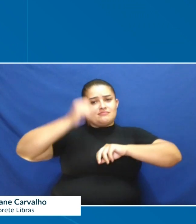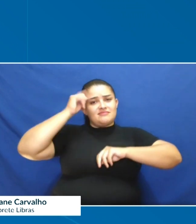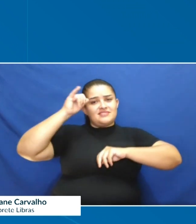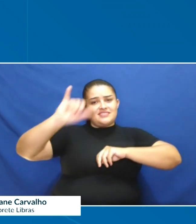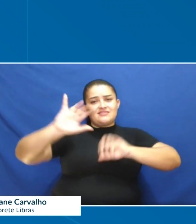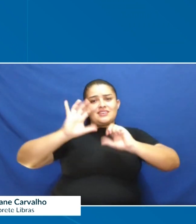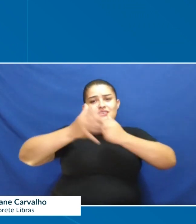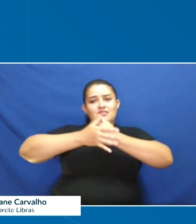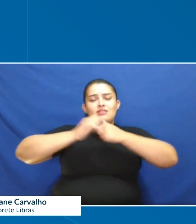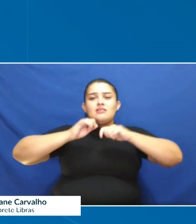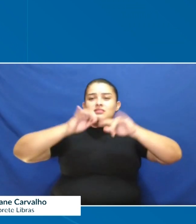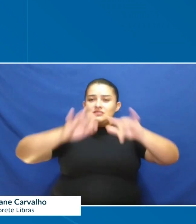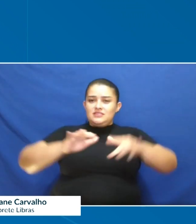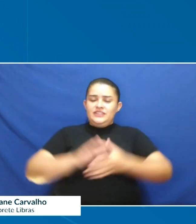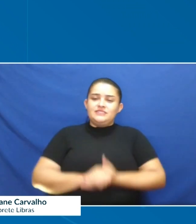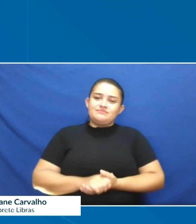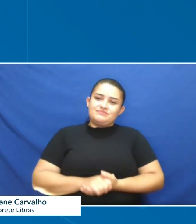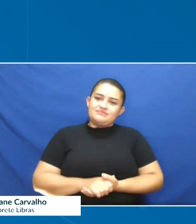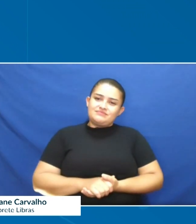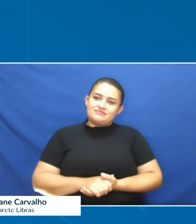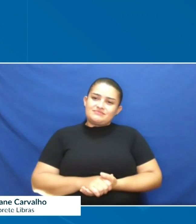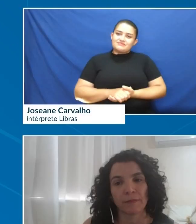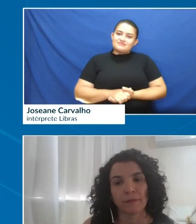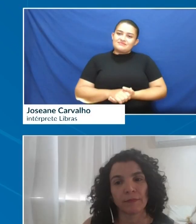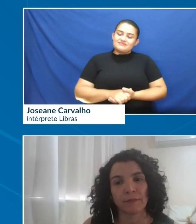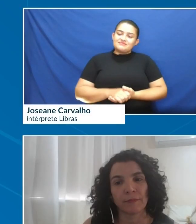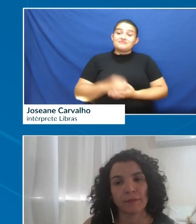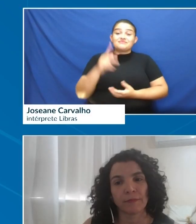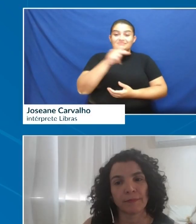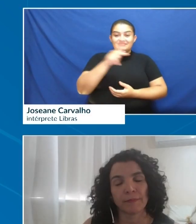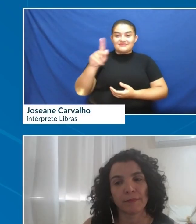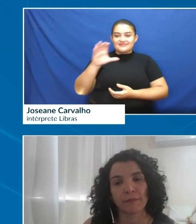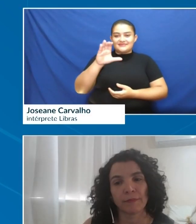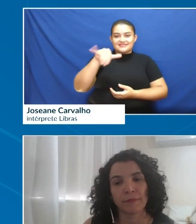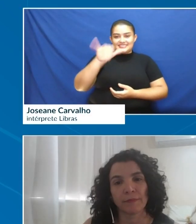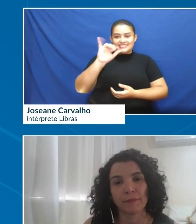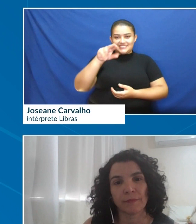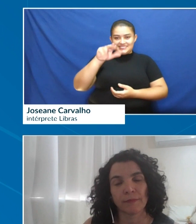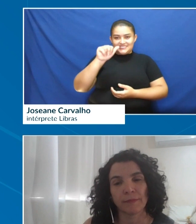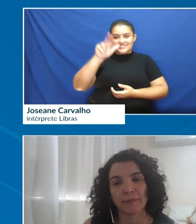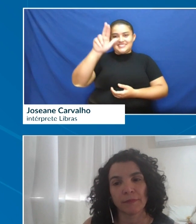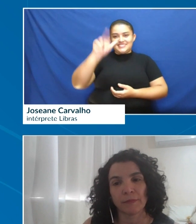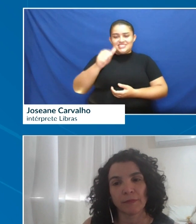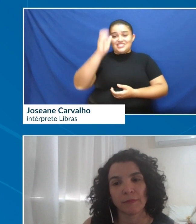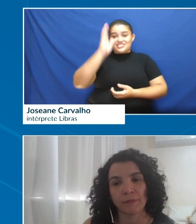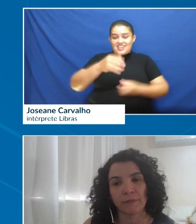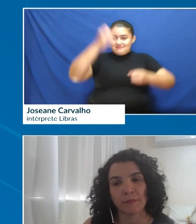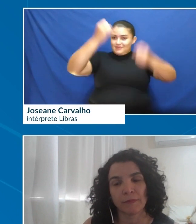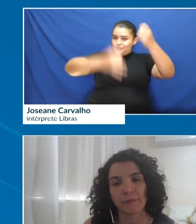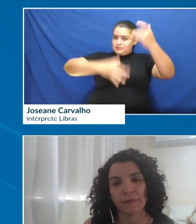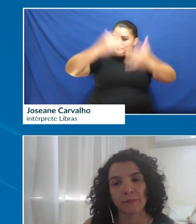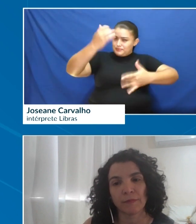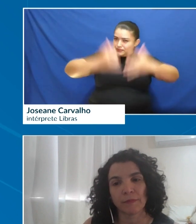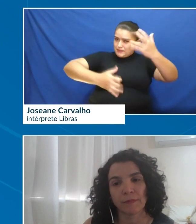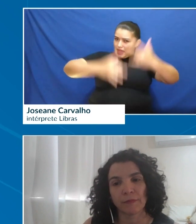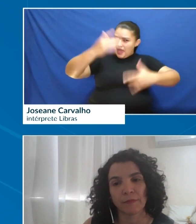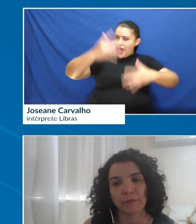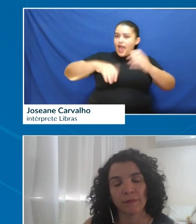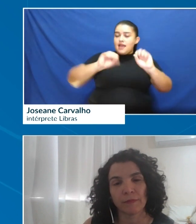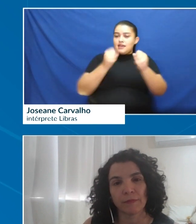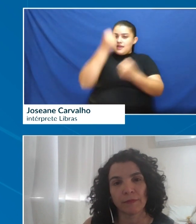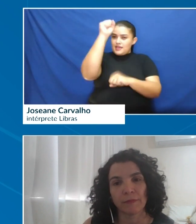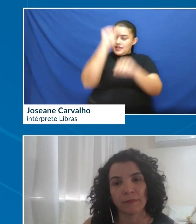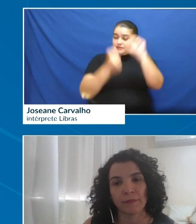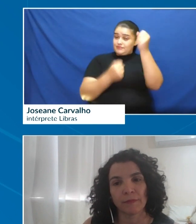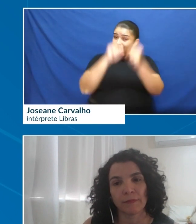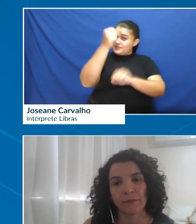contaminação. Perfeito. Professora Sinara, como já foi colocado aqui na conversa, a indústria alimentícia, por ser,